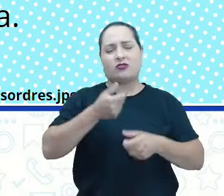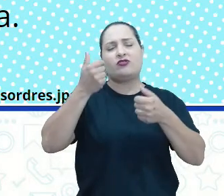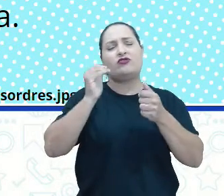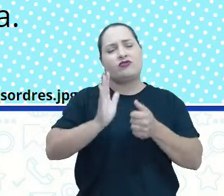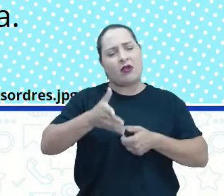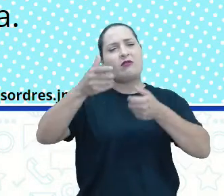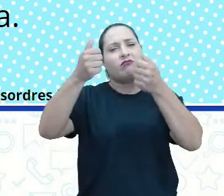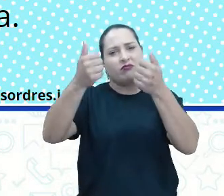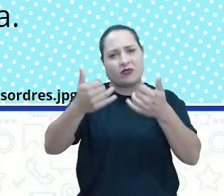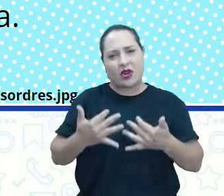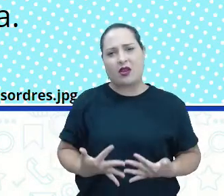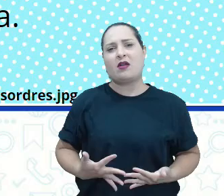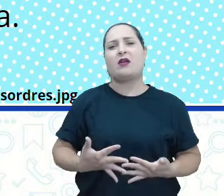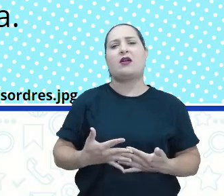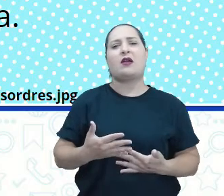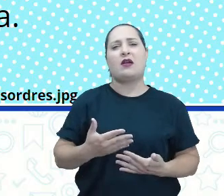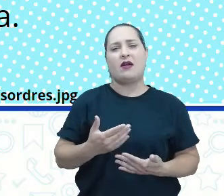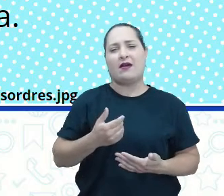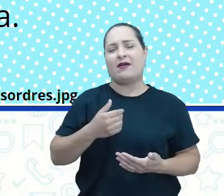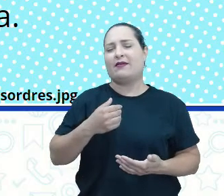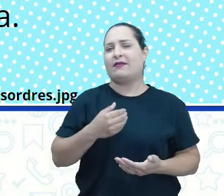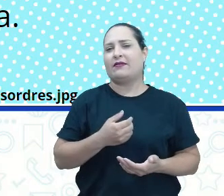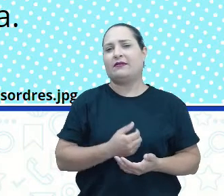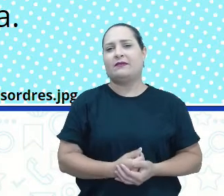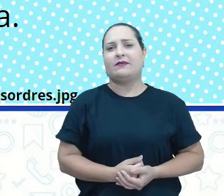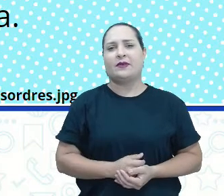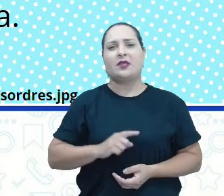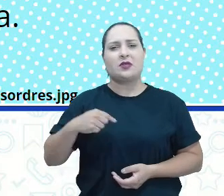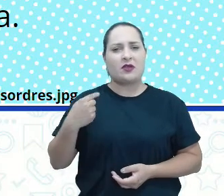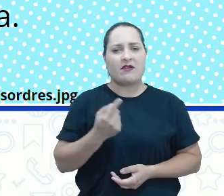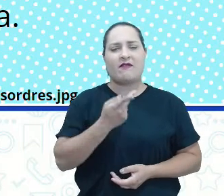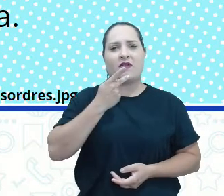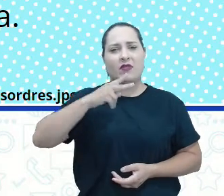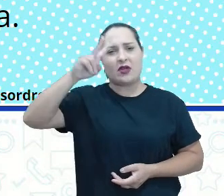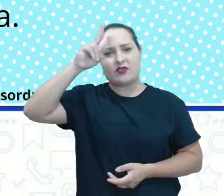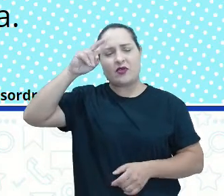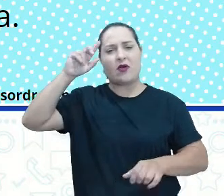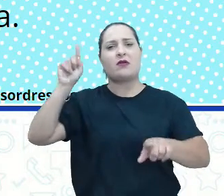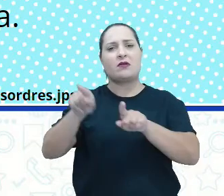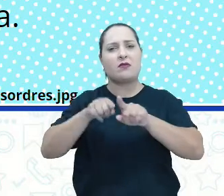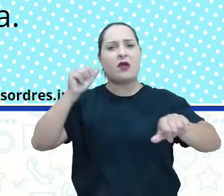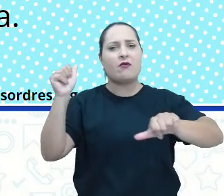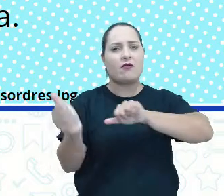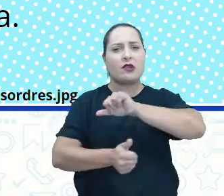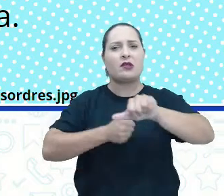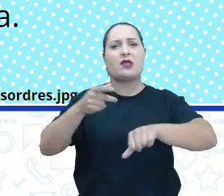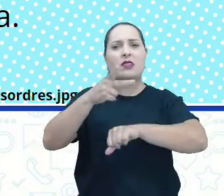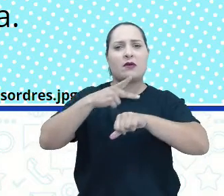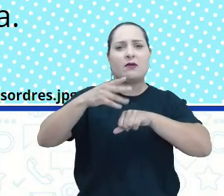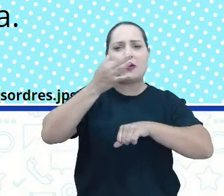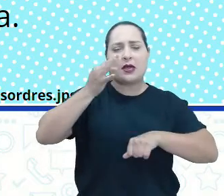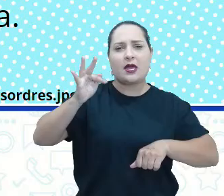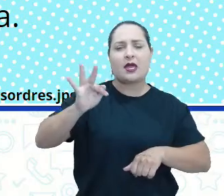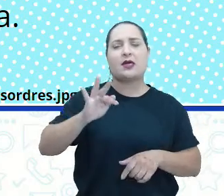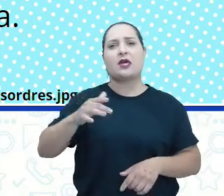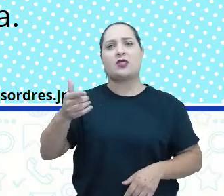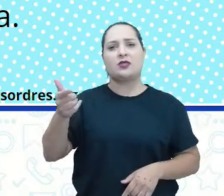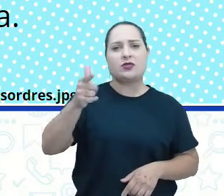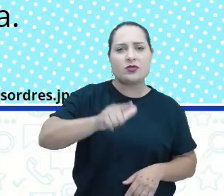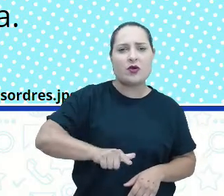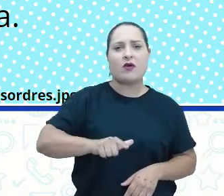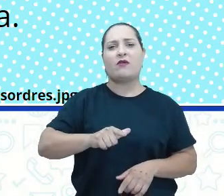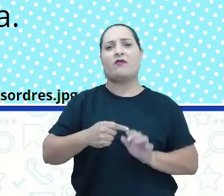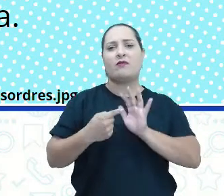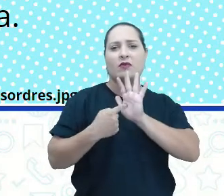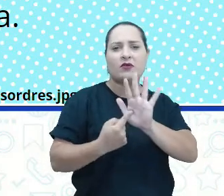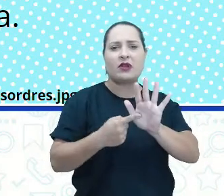vimos questões históricas, já falamos sobre a Revolução Francesa, mas, de novo, eu trouxe aqui para ilustrar, para